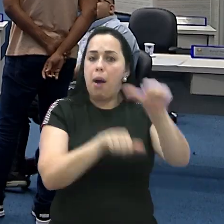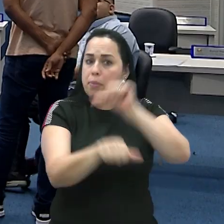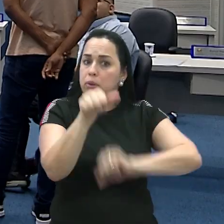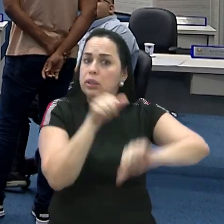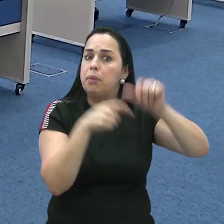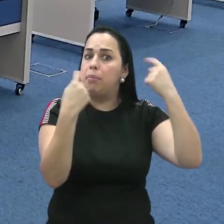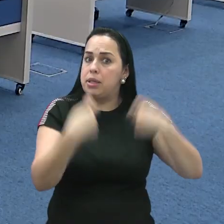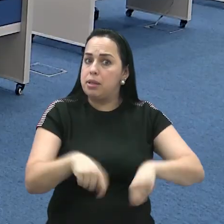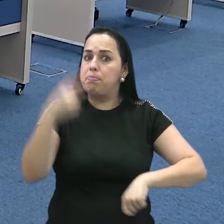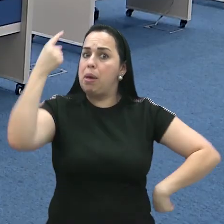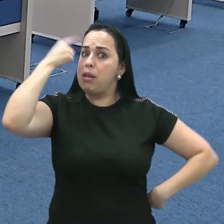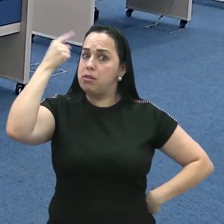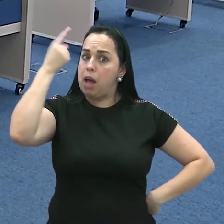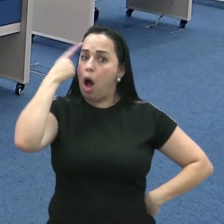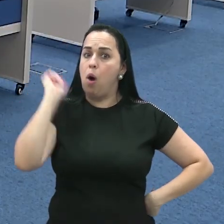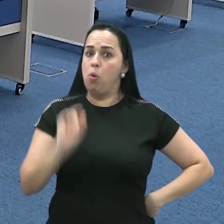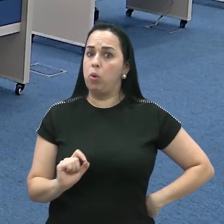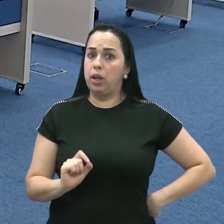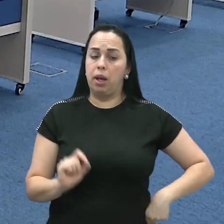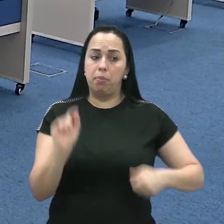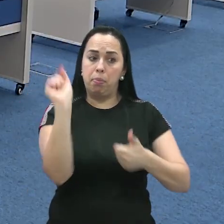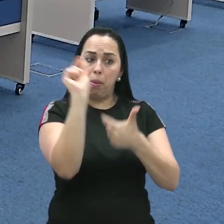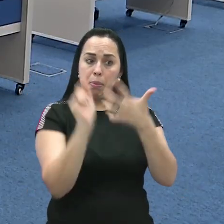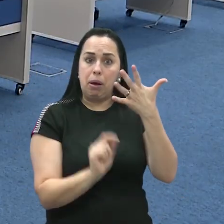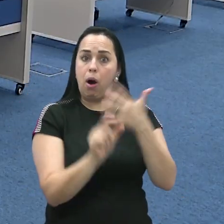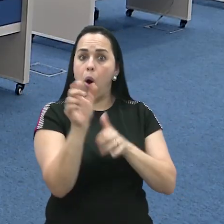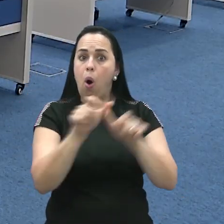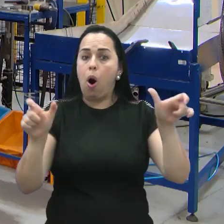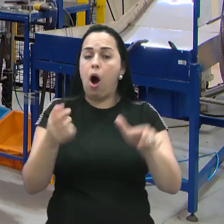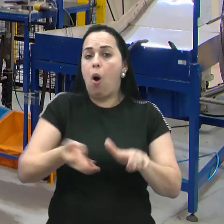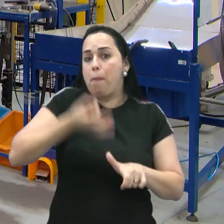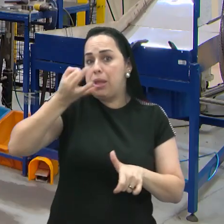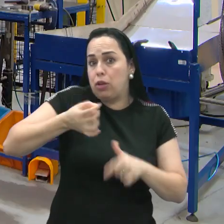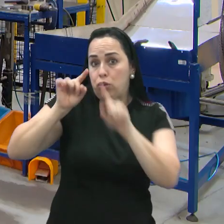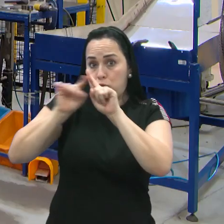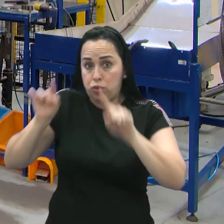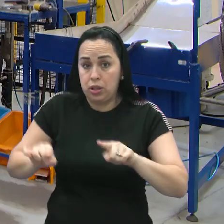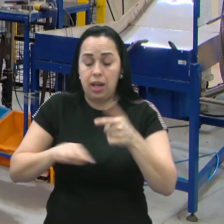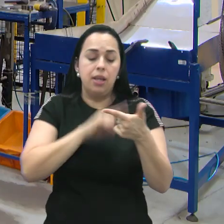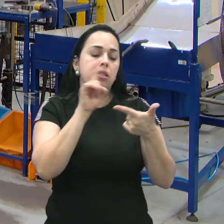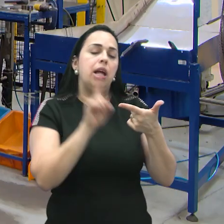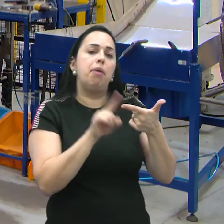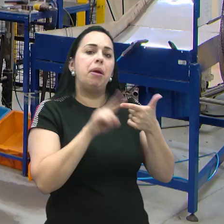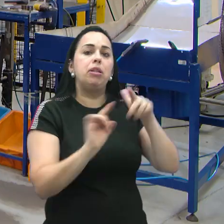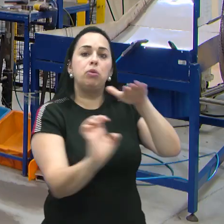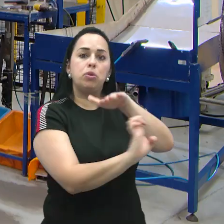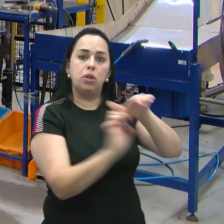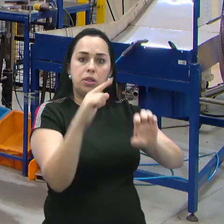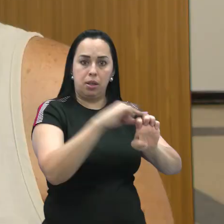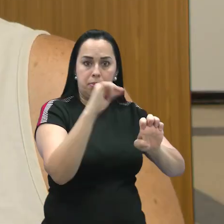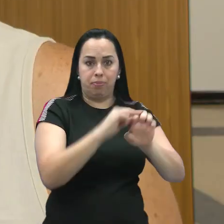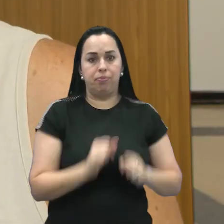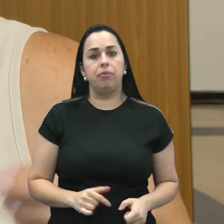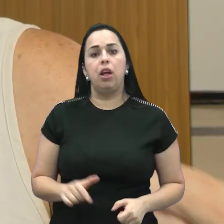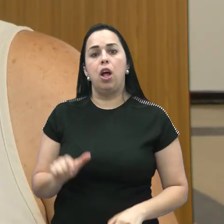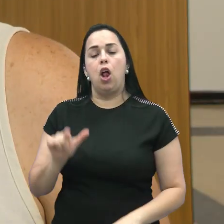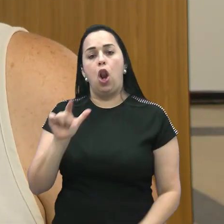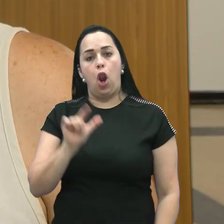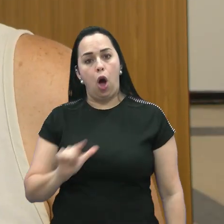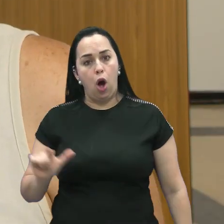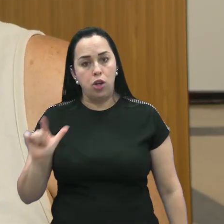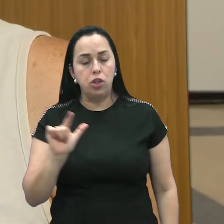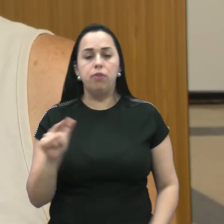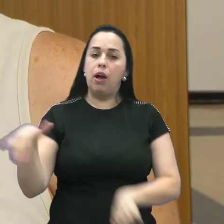ser pensada levando em consideração os apontamentos de todos, tanto os trabalhadores quanto os empresários. Claro,